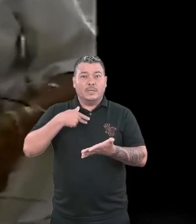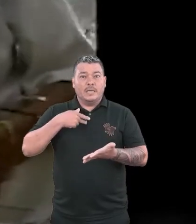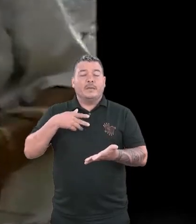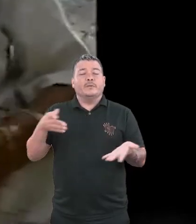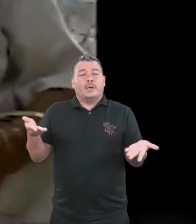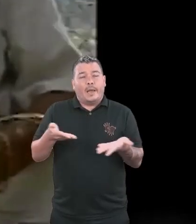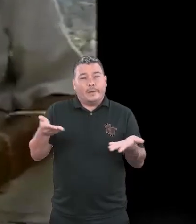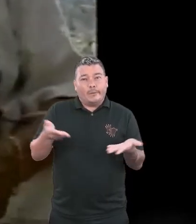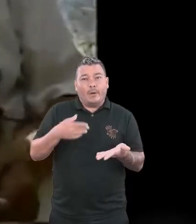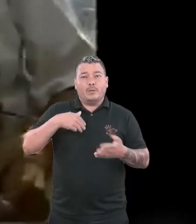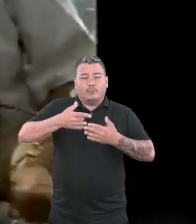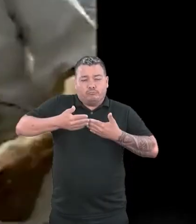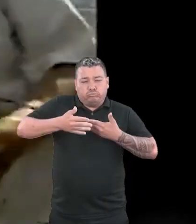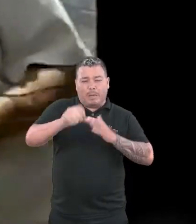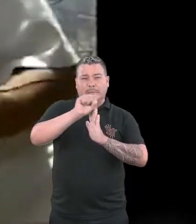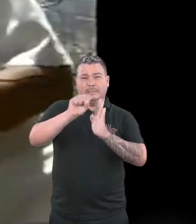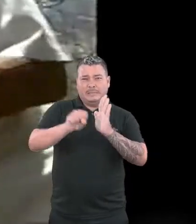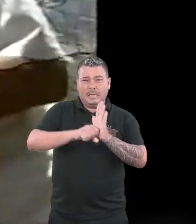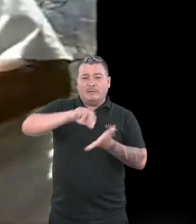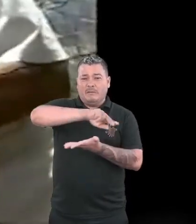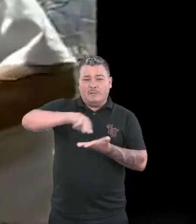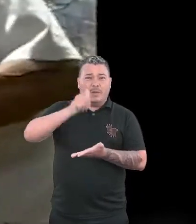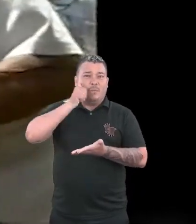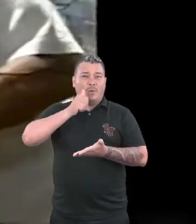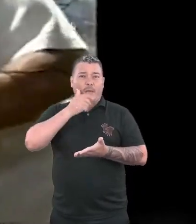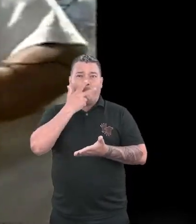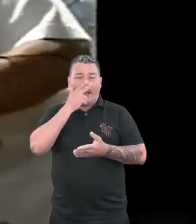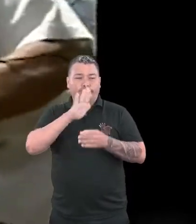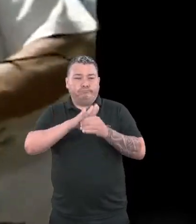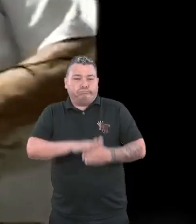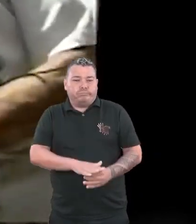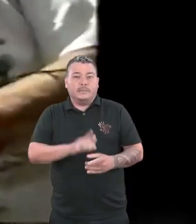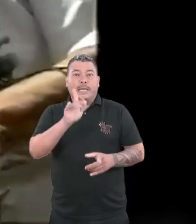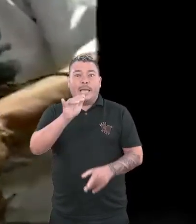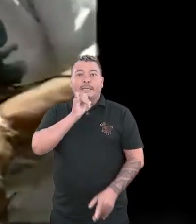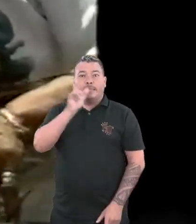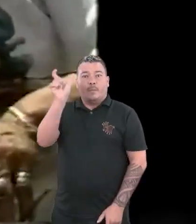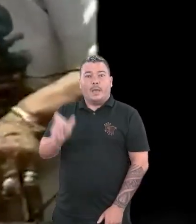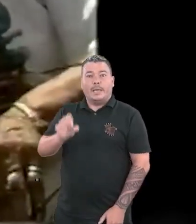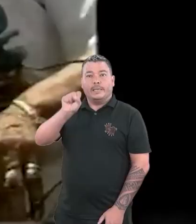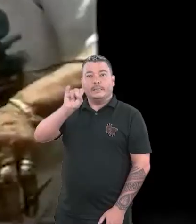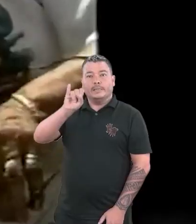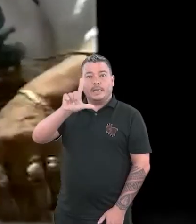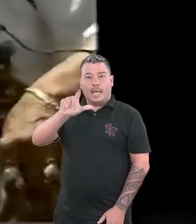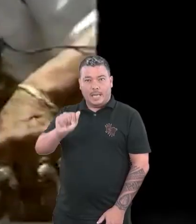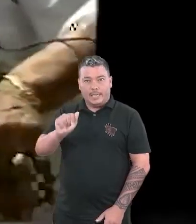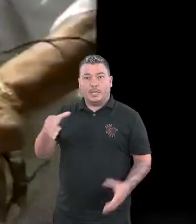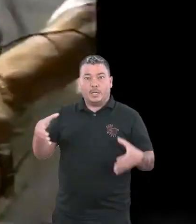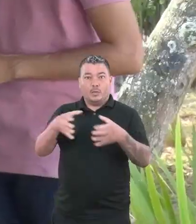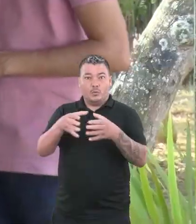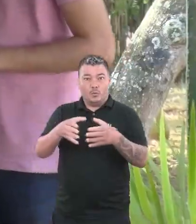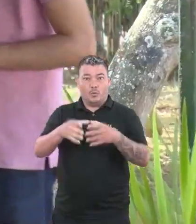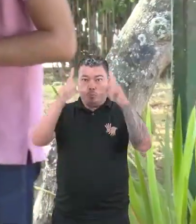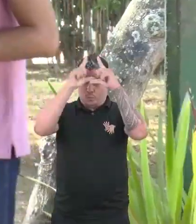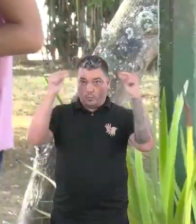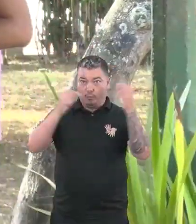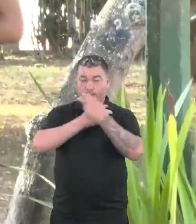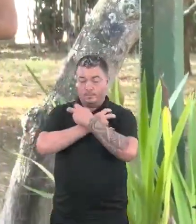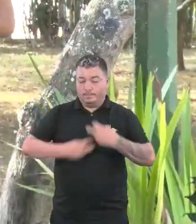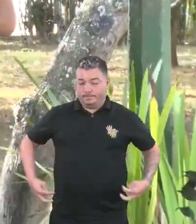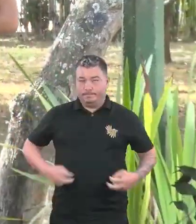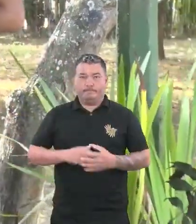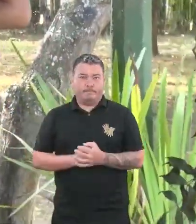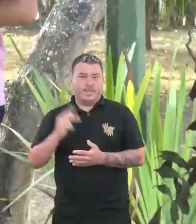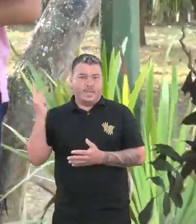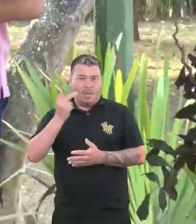durante séculos o protagonismo de muitas mulheres. A exemplo de Sila, cangaceira do bando de Lampião. A história em si não